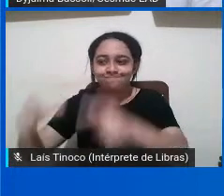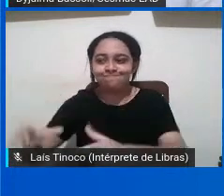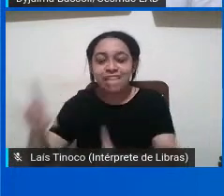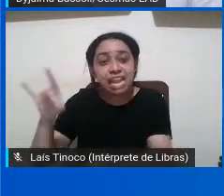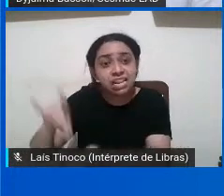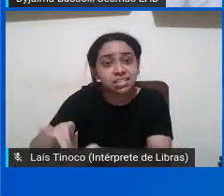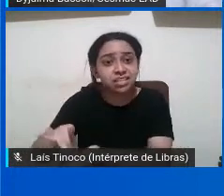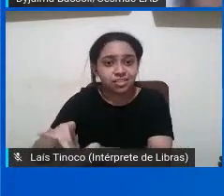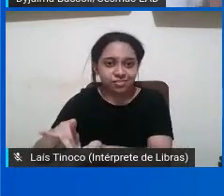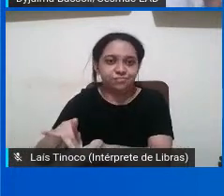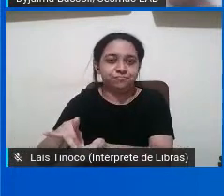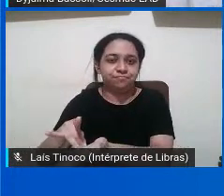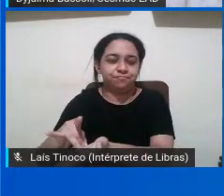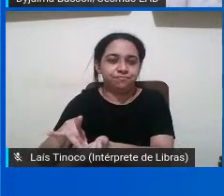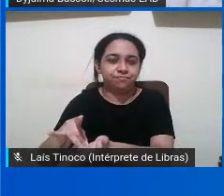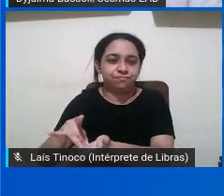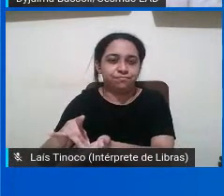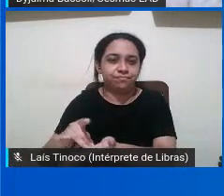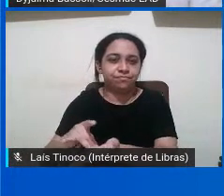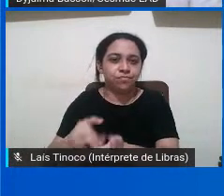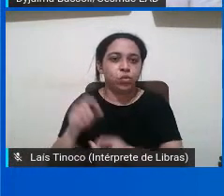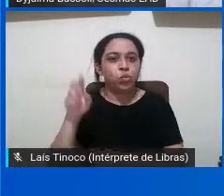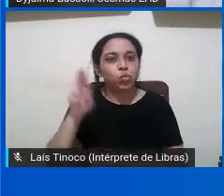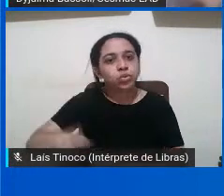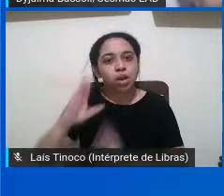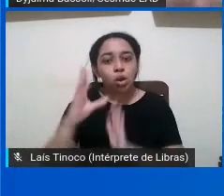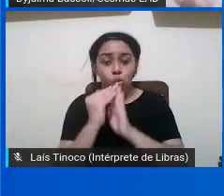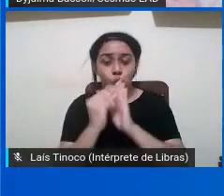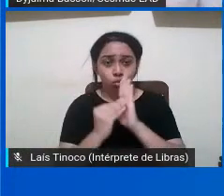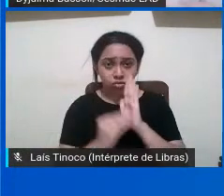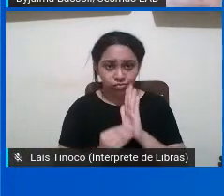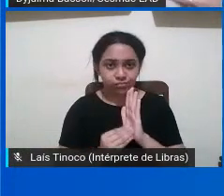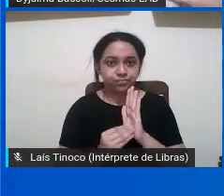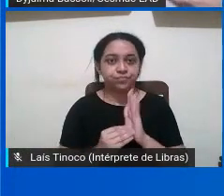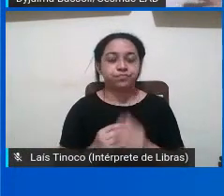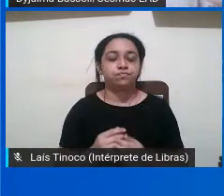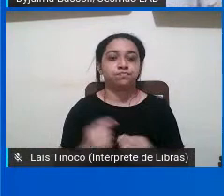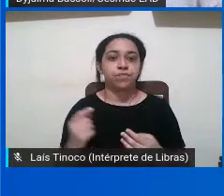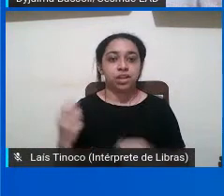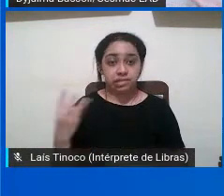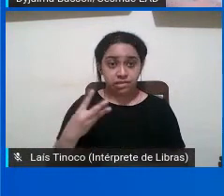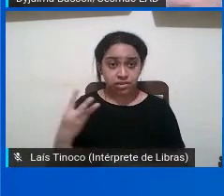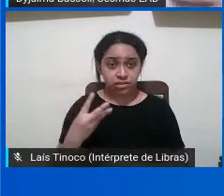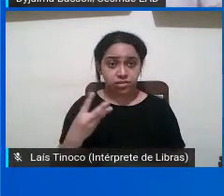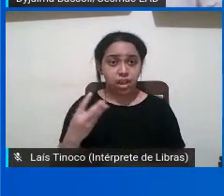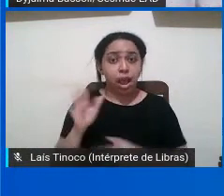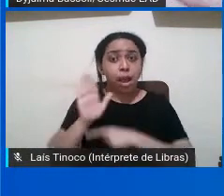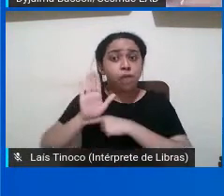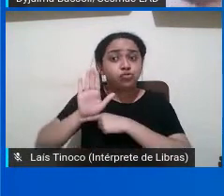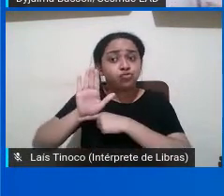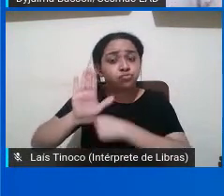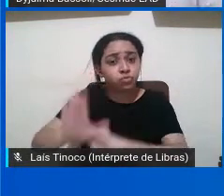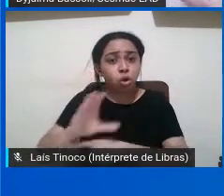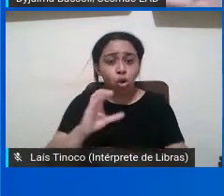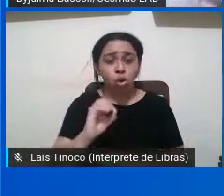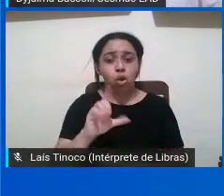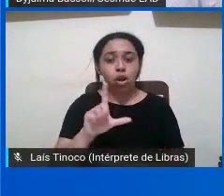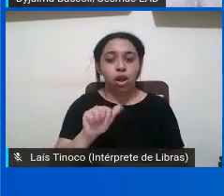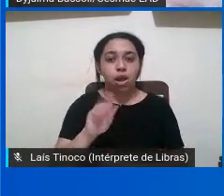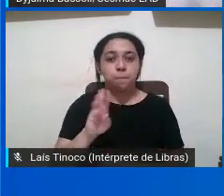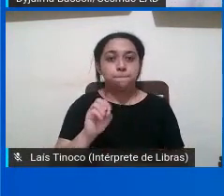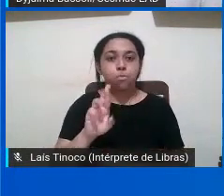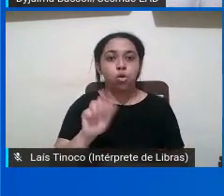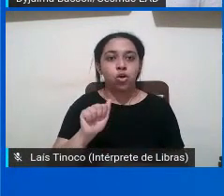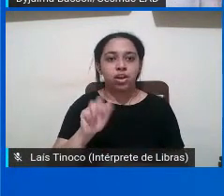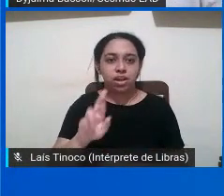para aplicar esse conteúdo do Absurdo a terceira é colaborar ele vai trocar experiência com os